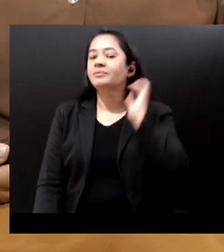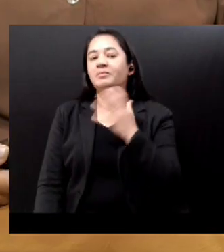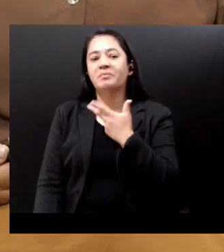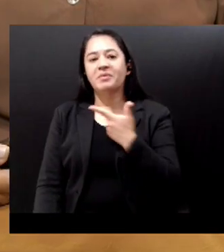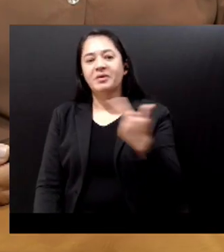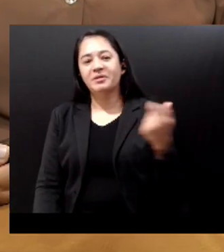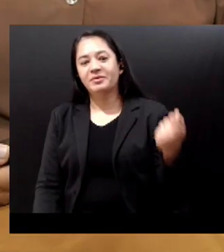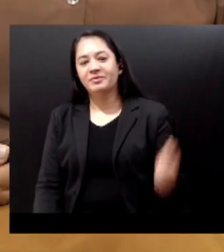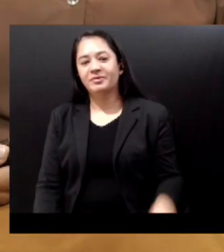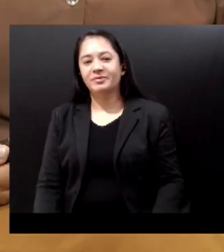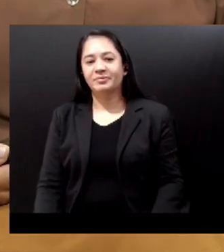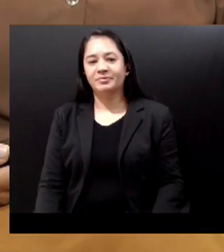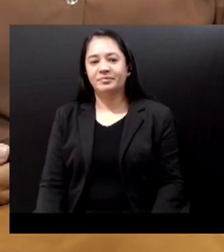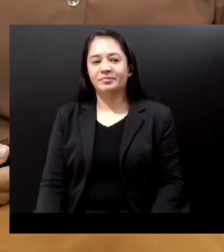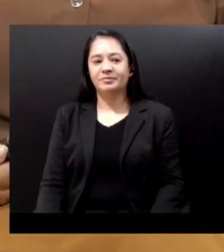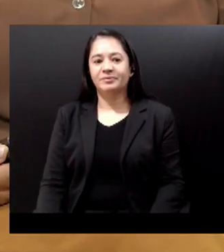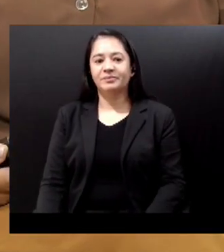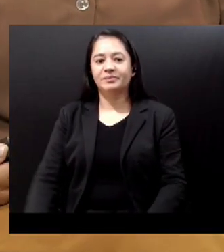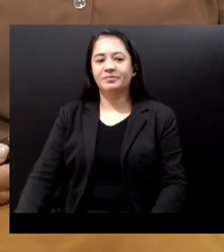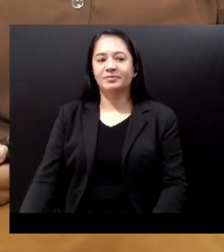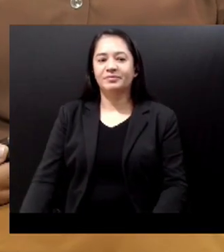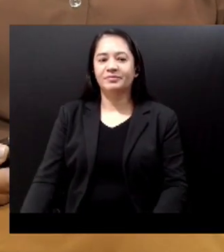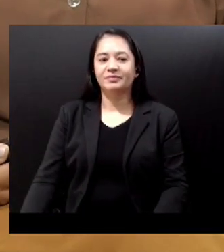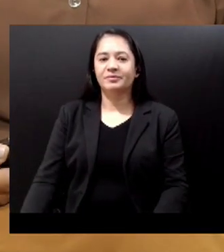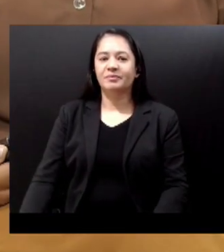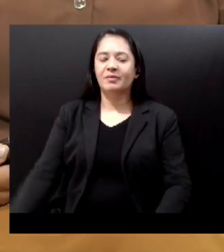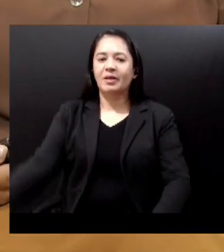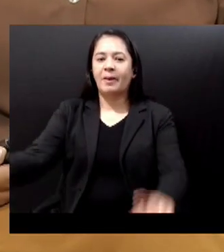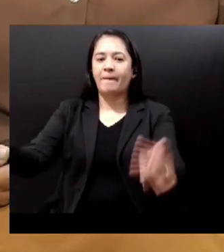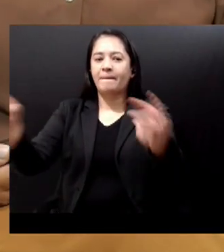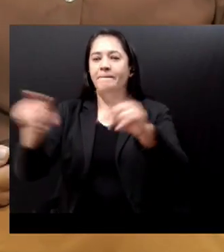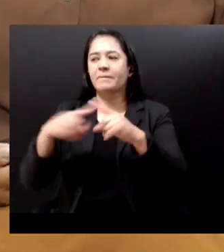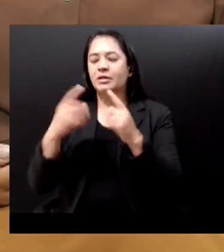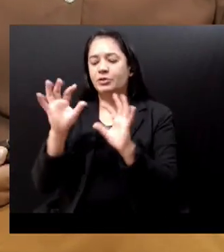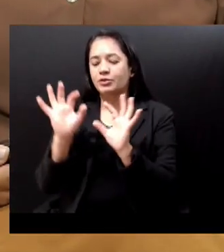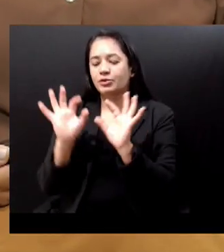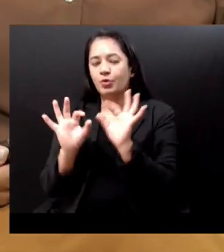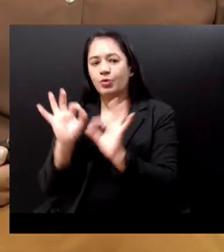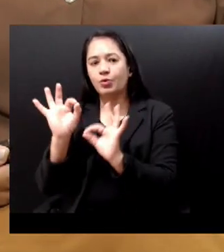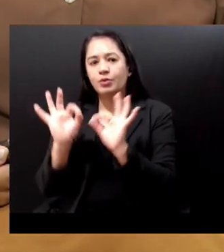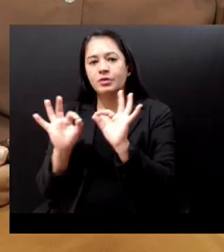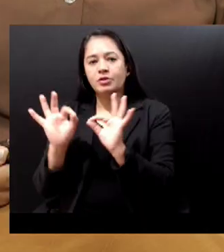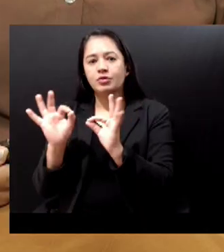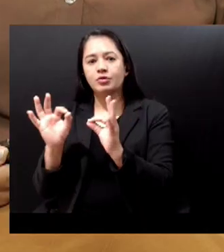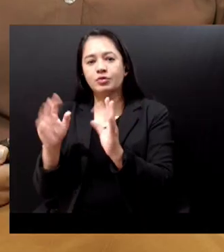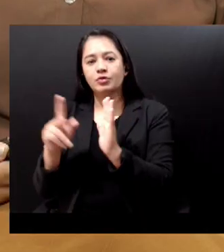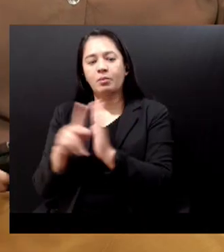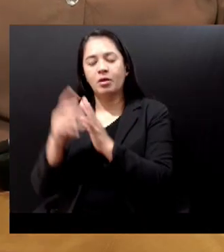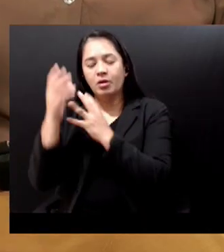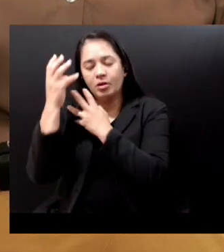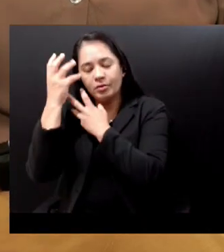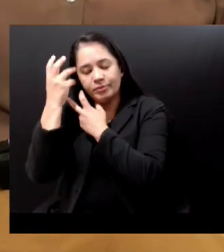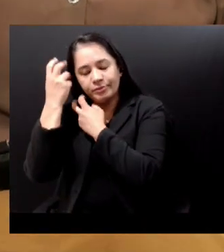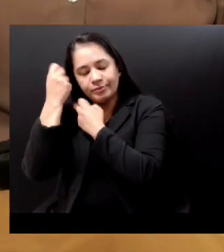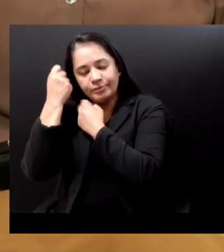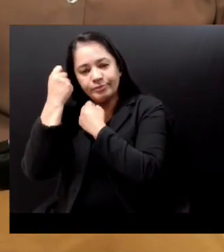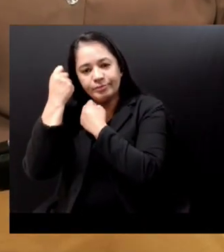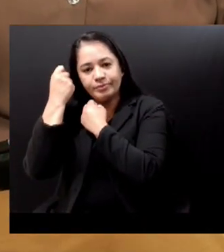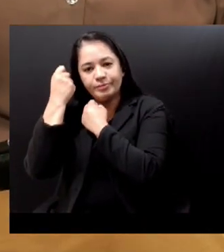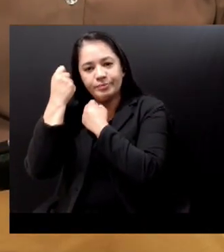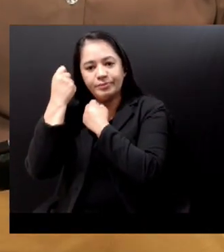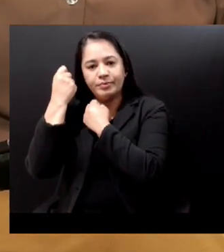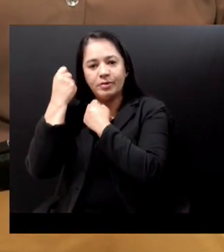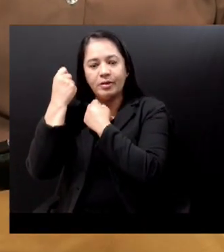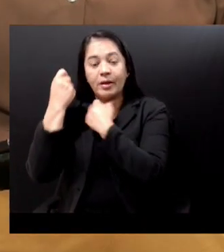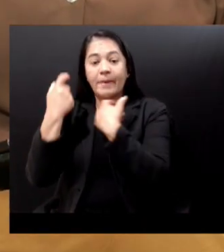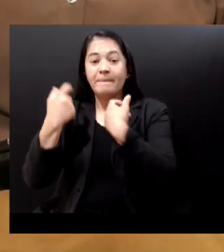Marina, esses ajustes no sono, quando ela fala, né, o sono é algo que é